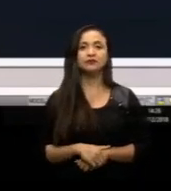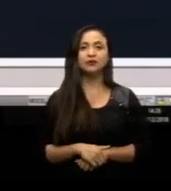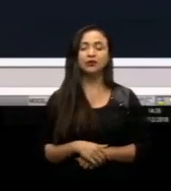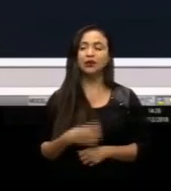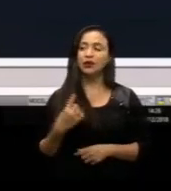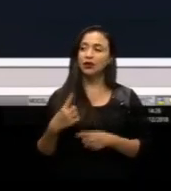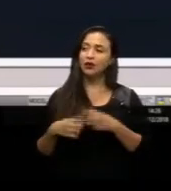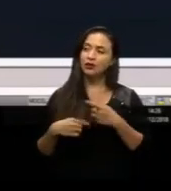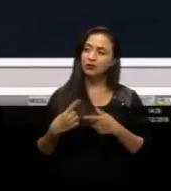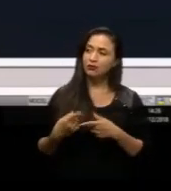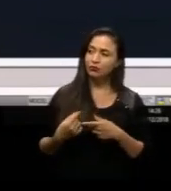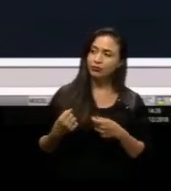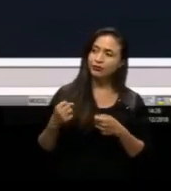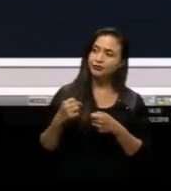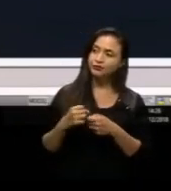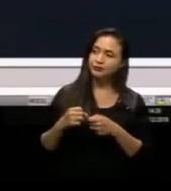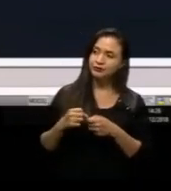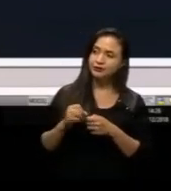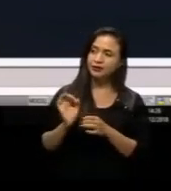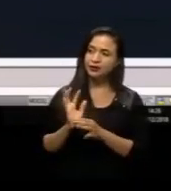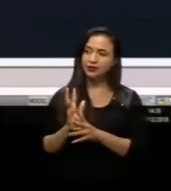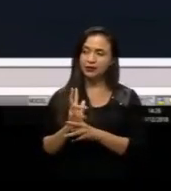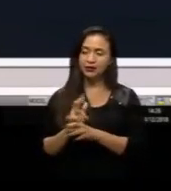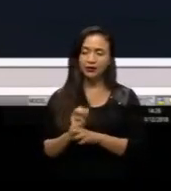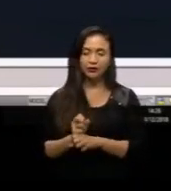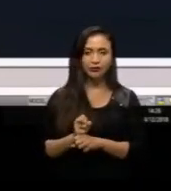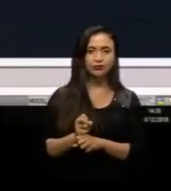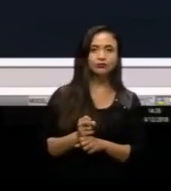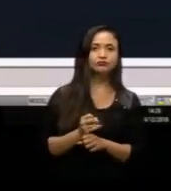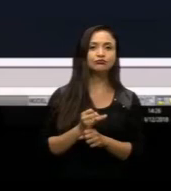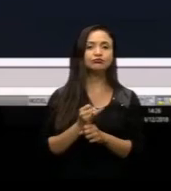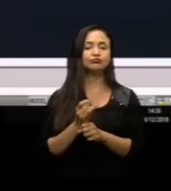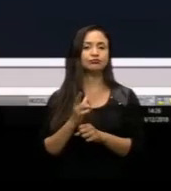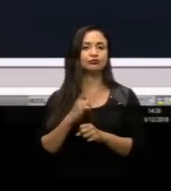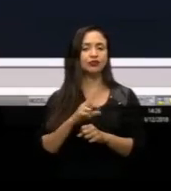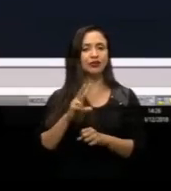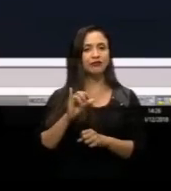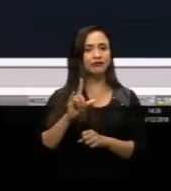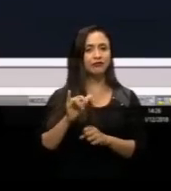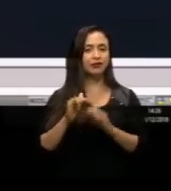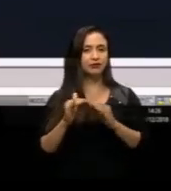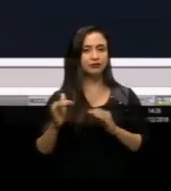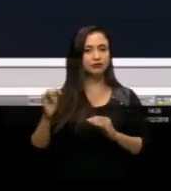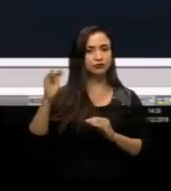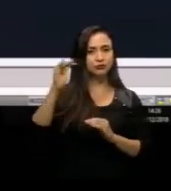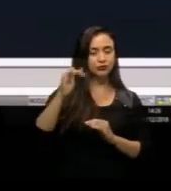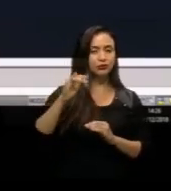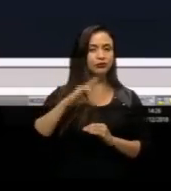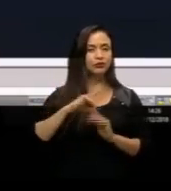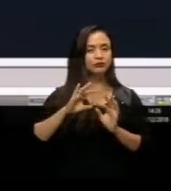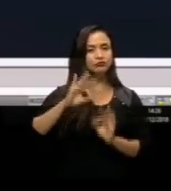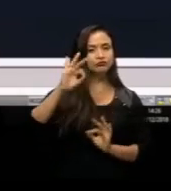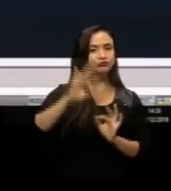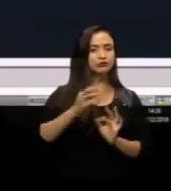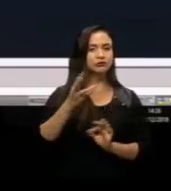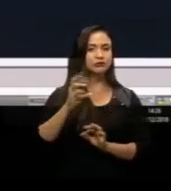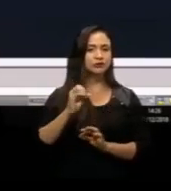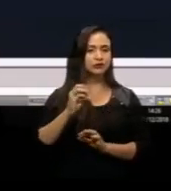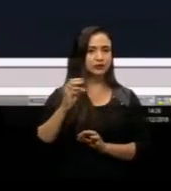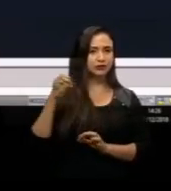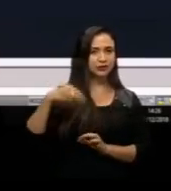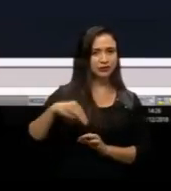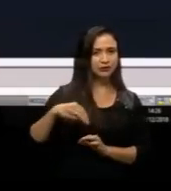gente vai fazer o cálculo da quantitativa da viga superior. Essa viga vai ter uma altura de 30 centímetros e ela vai